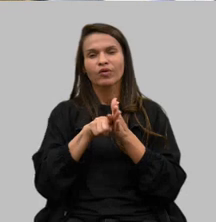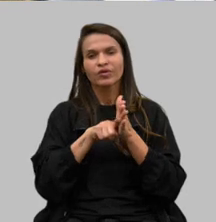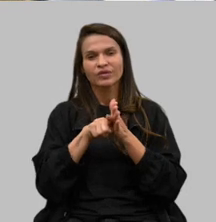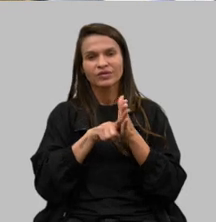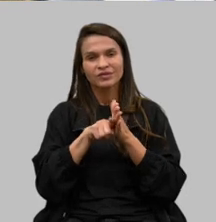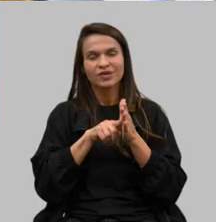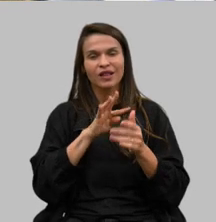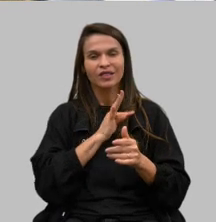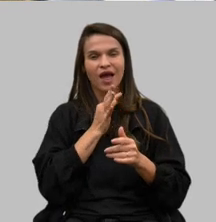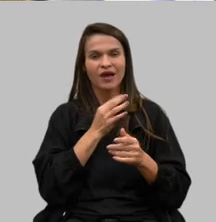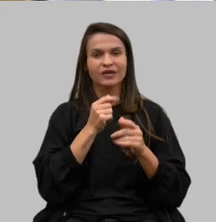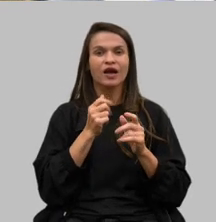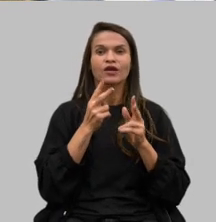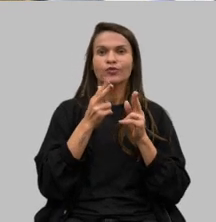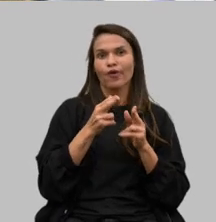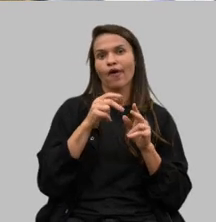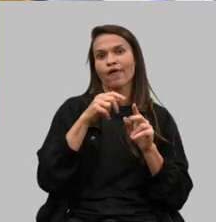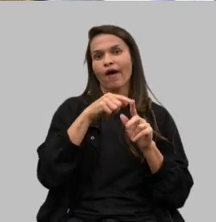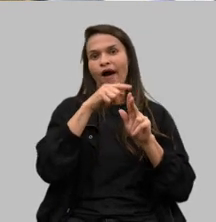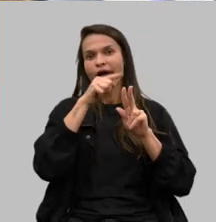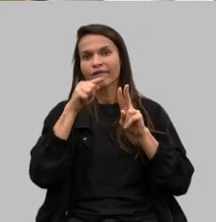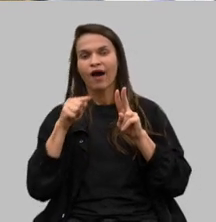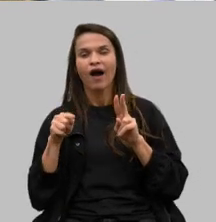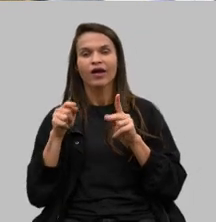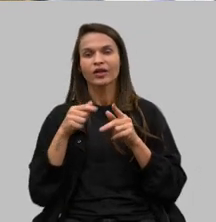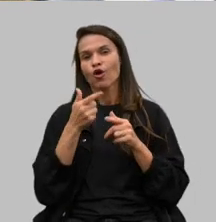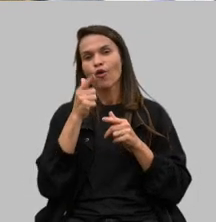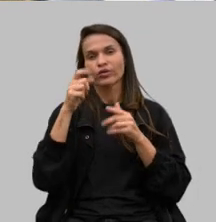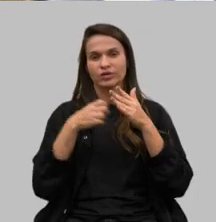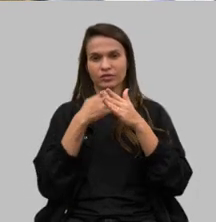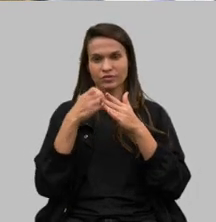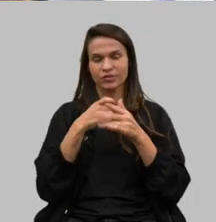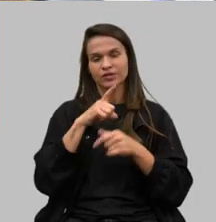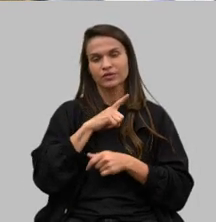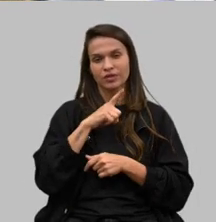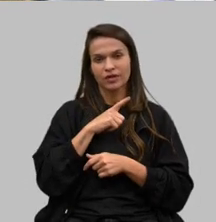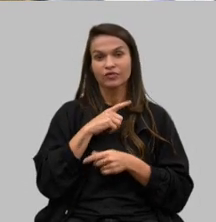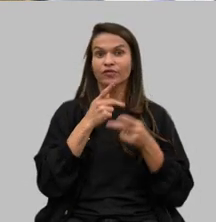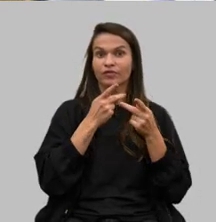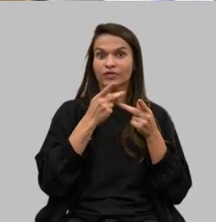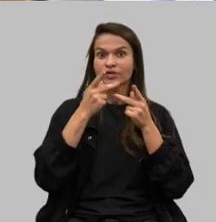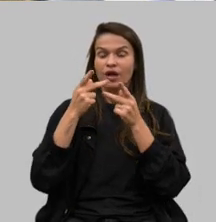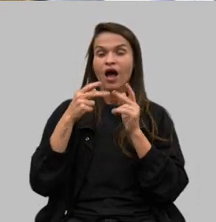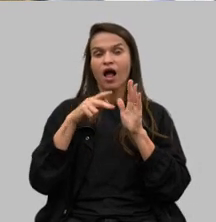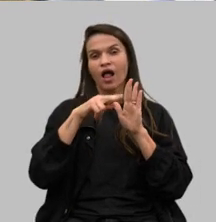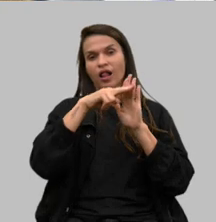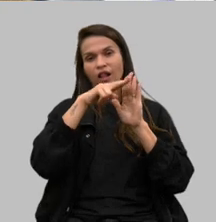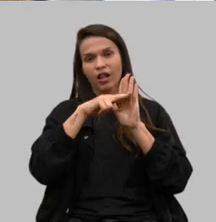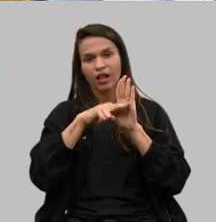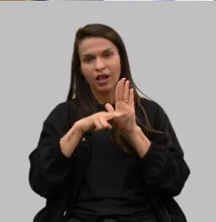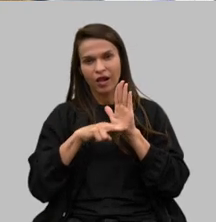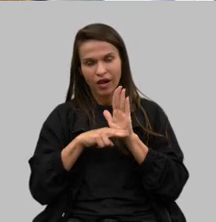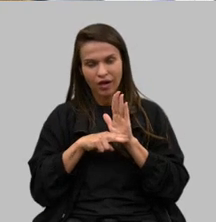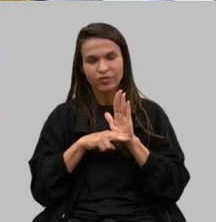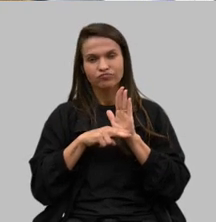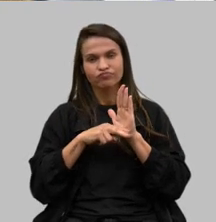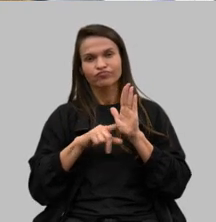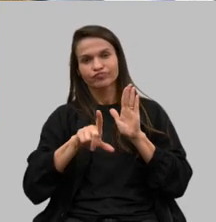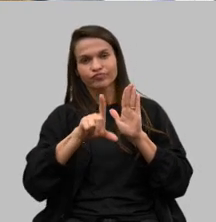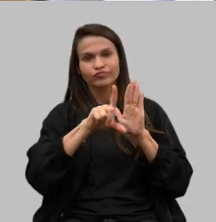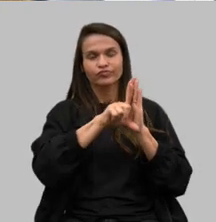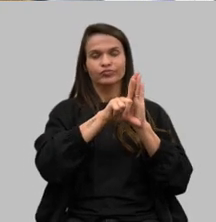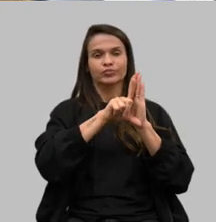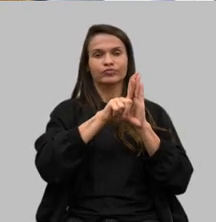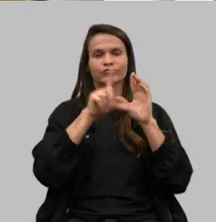grandes empresas T Então essa é a nossa preocupação Primeiro revisitar as normas infralegais reduzir as normas infralegais